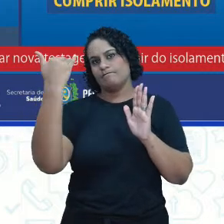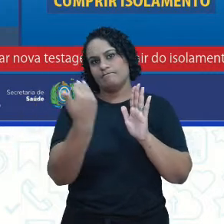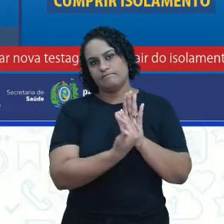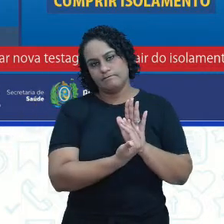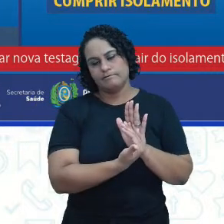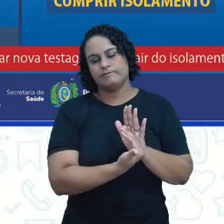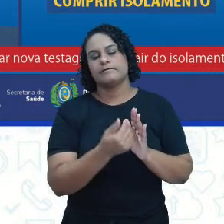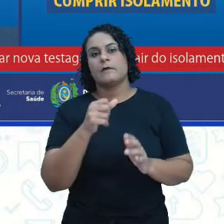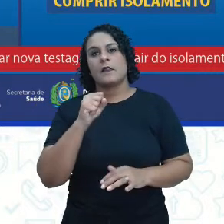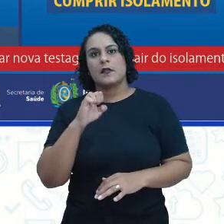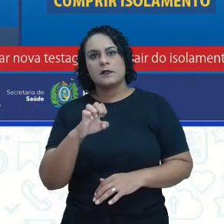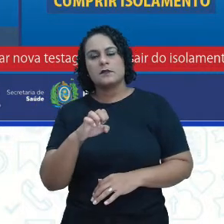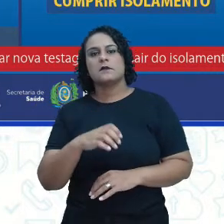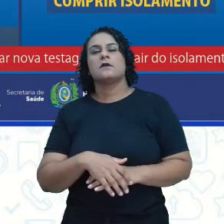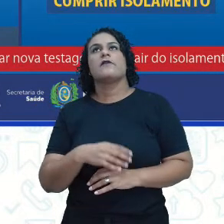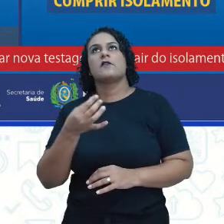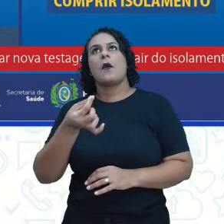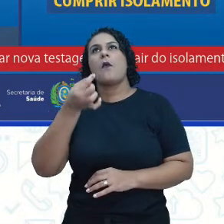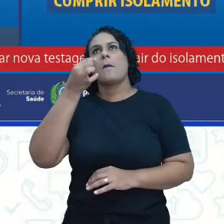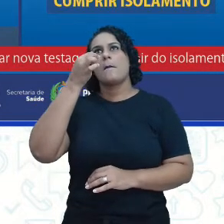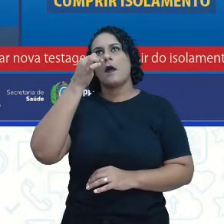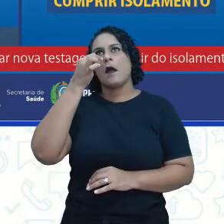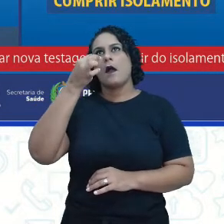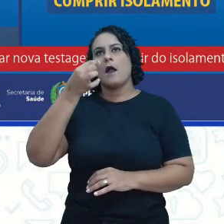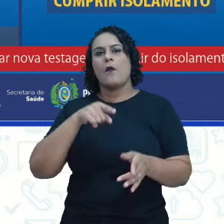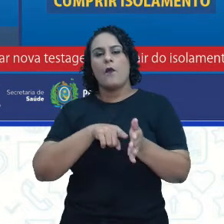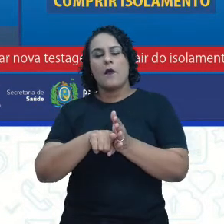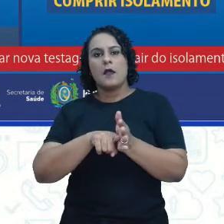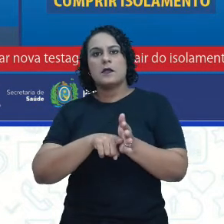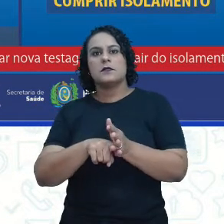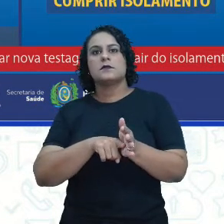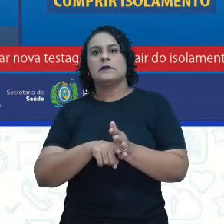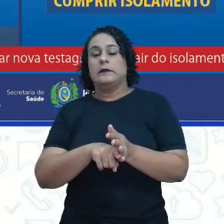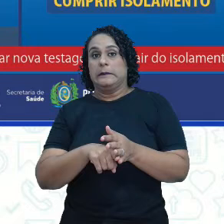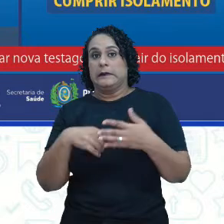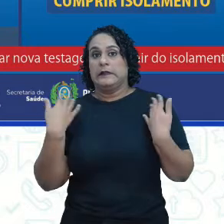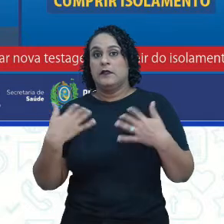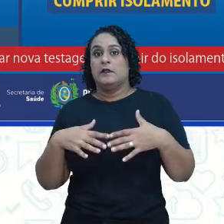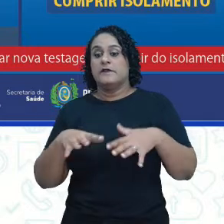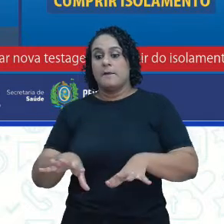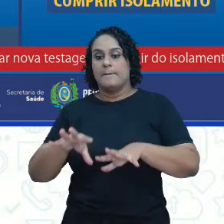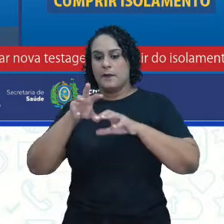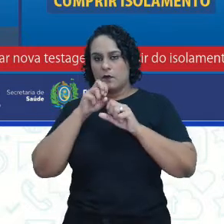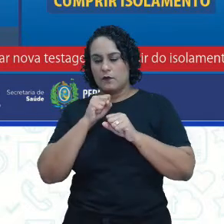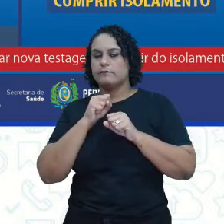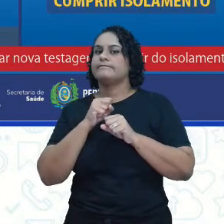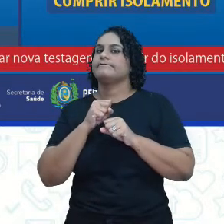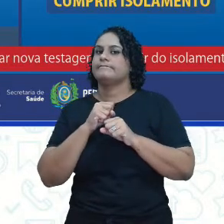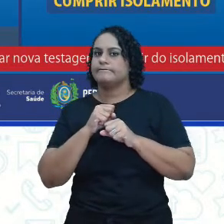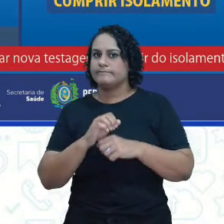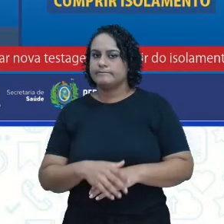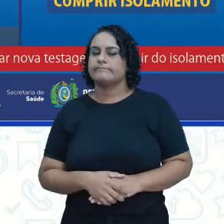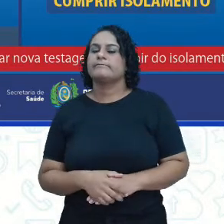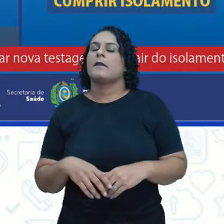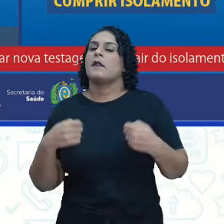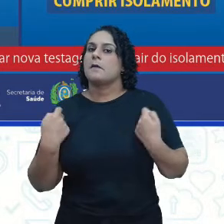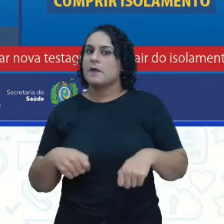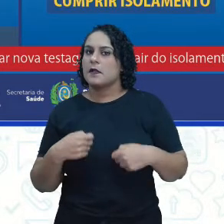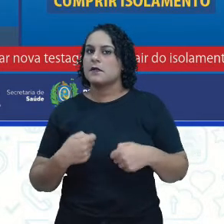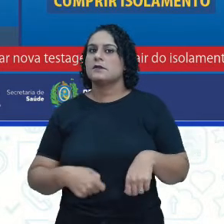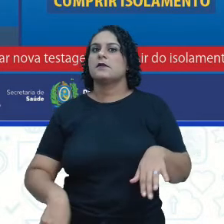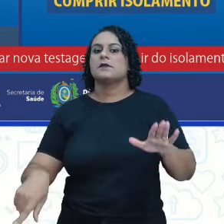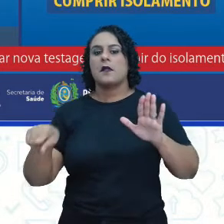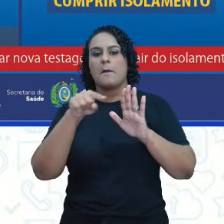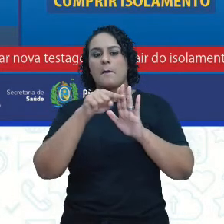na testagem deu positivo, então existe um protocolo para a gente seguir quando tem sintomas e quando está